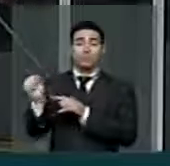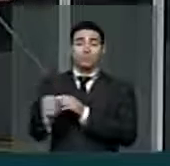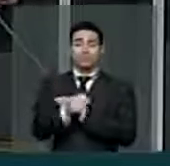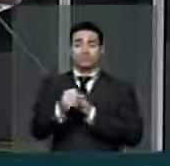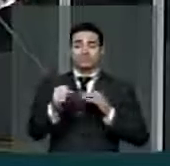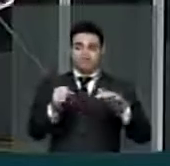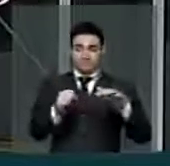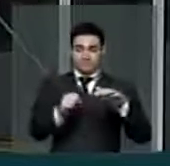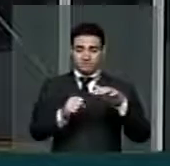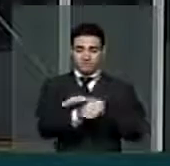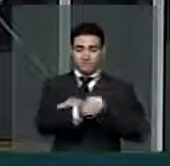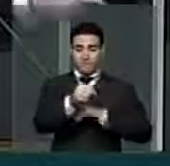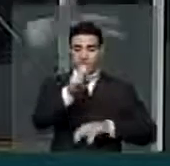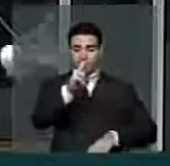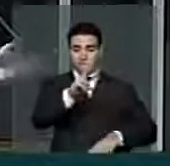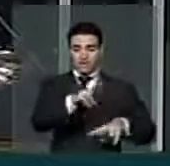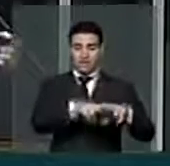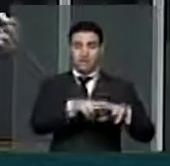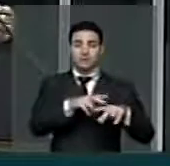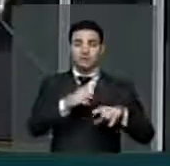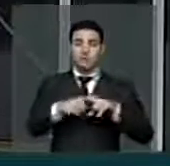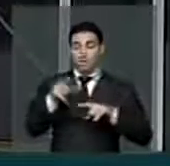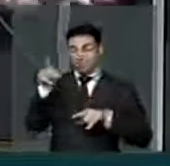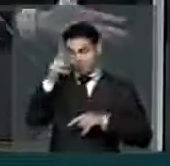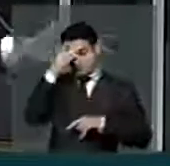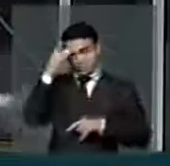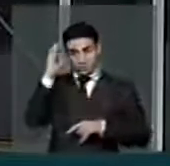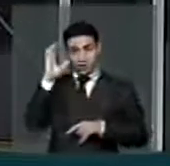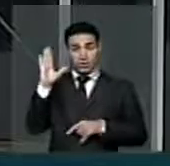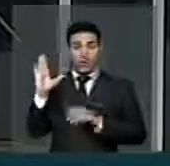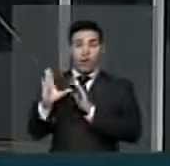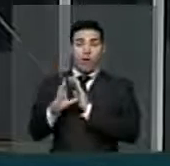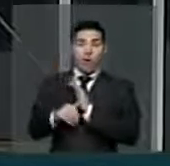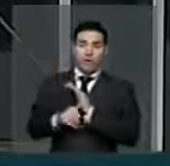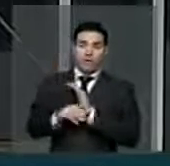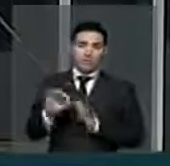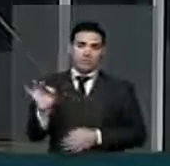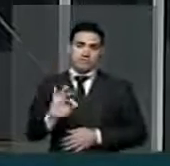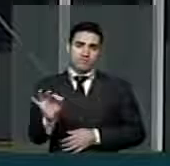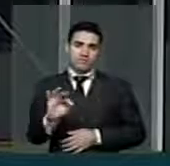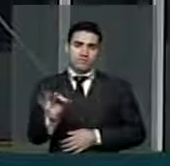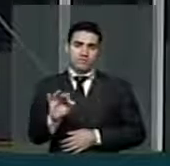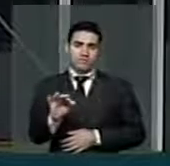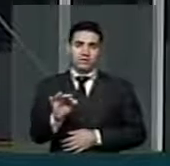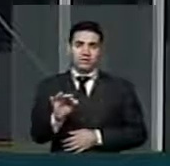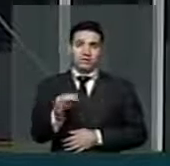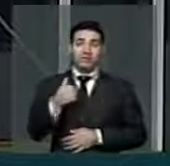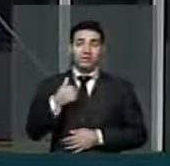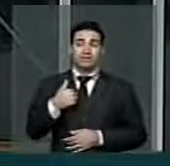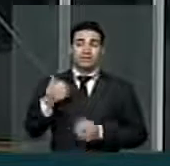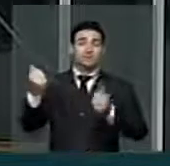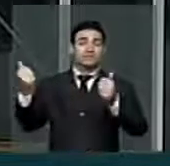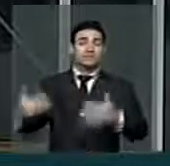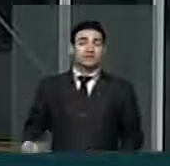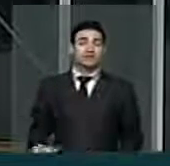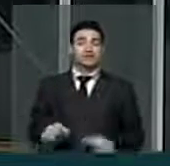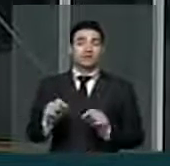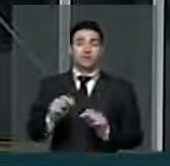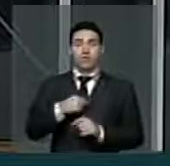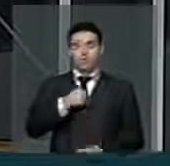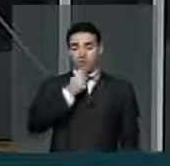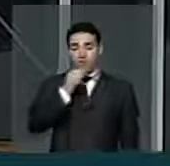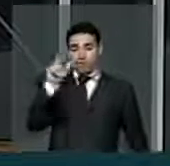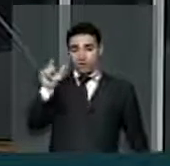presídio por furto, porque ele roubou. Eu estou falando de homens